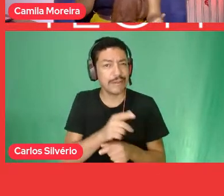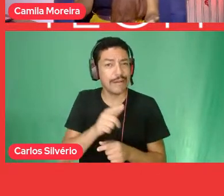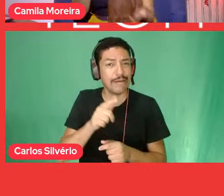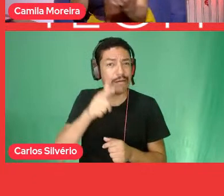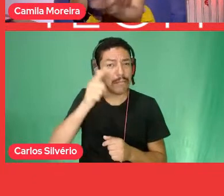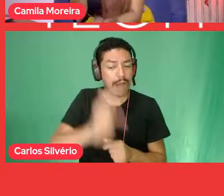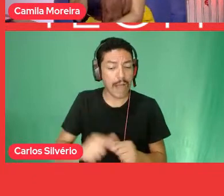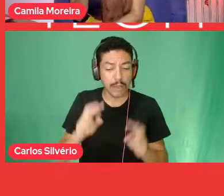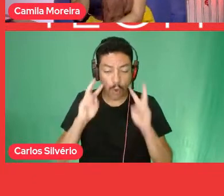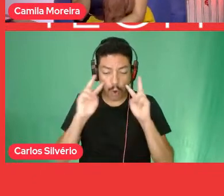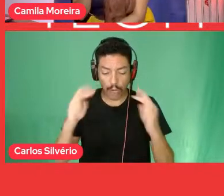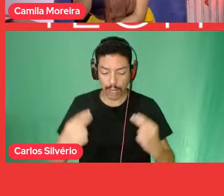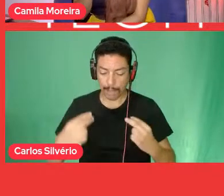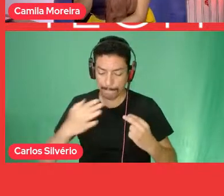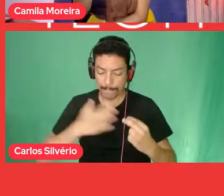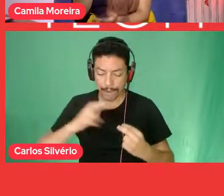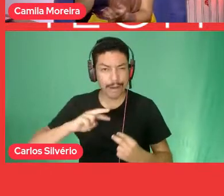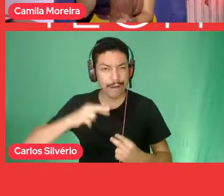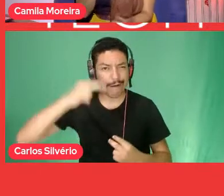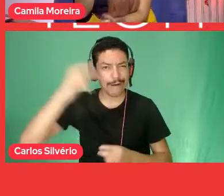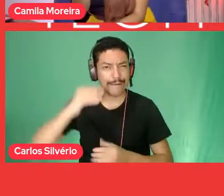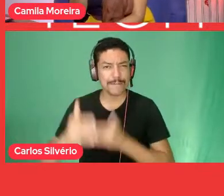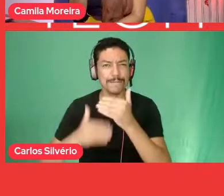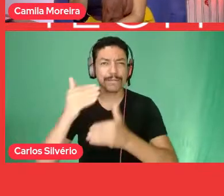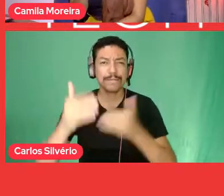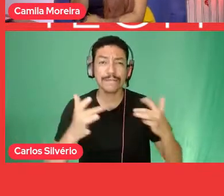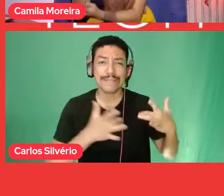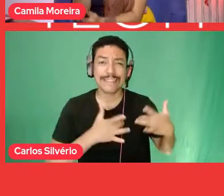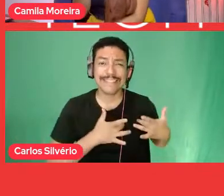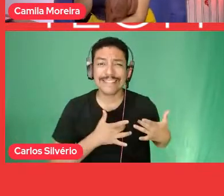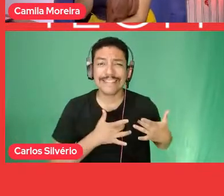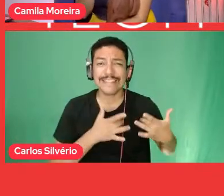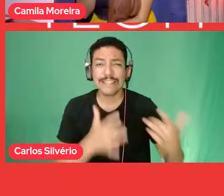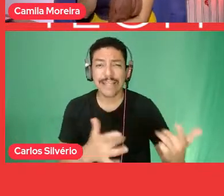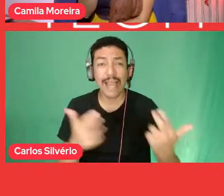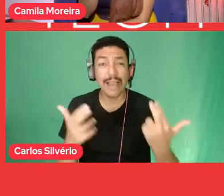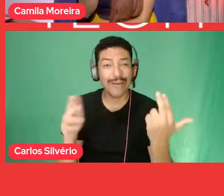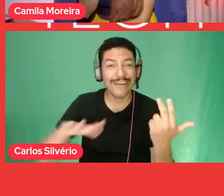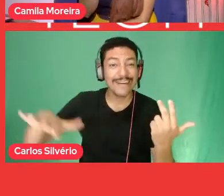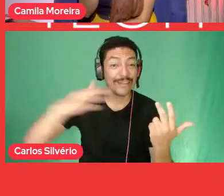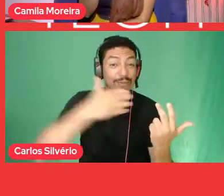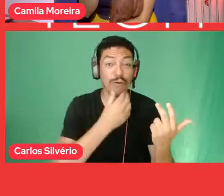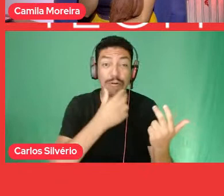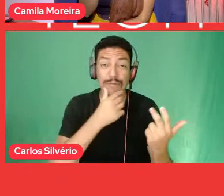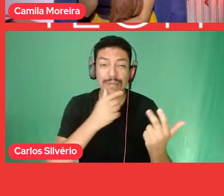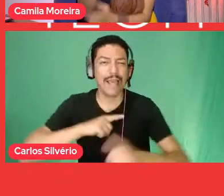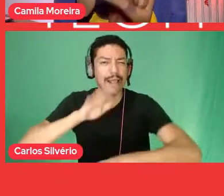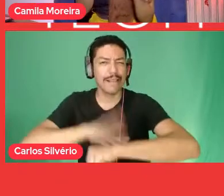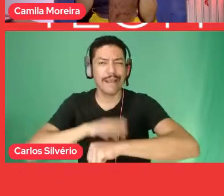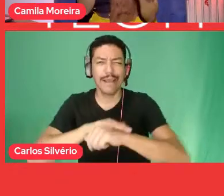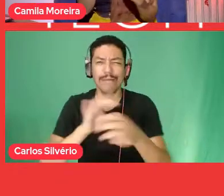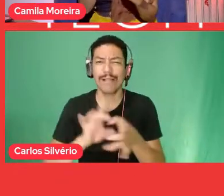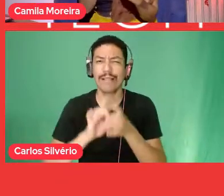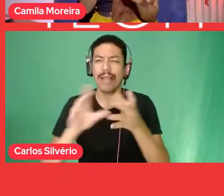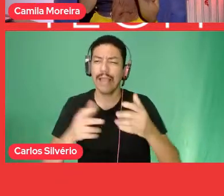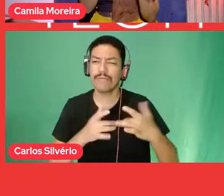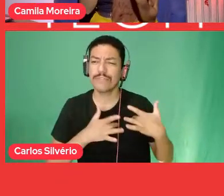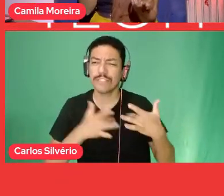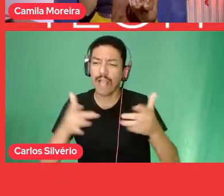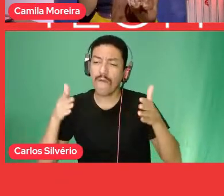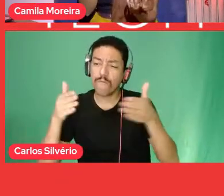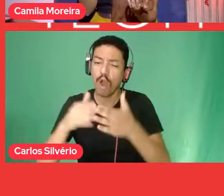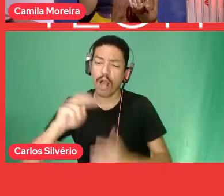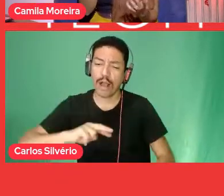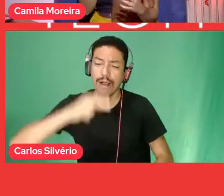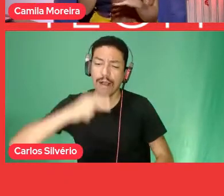olhar para a carreira, que gostaria de se dedicar tanto quanto os homens talvez se dediquem a essas carreiras, né? E ter sempre essa mulher